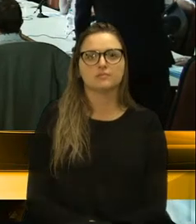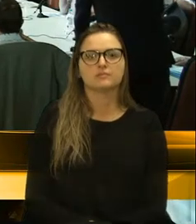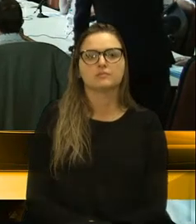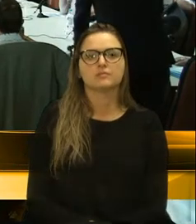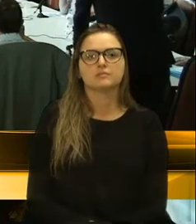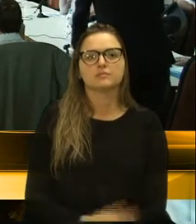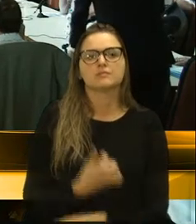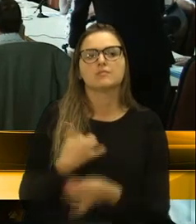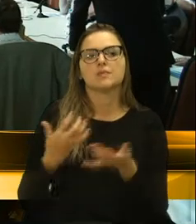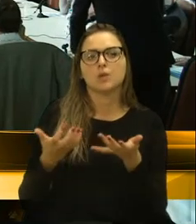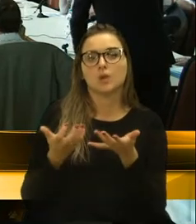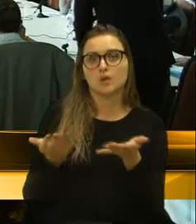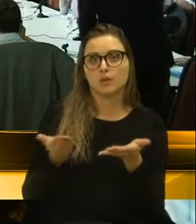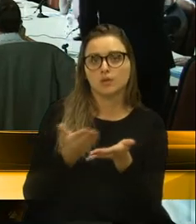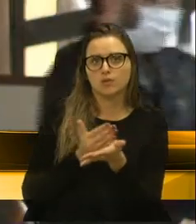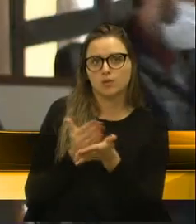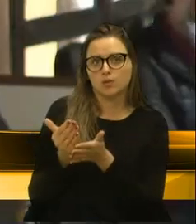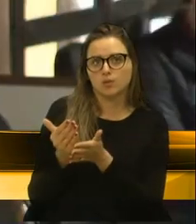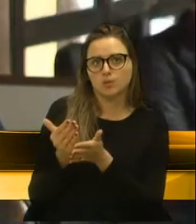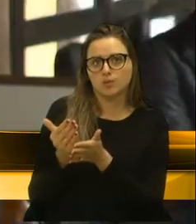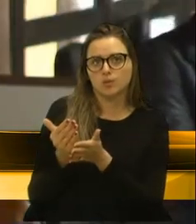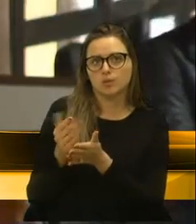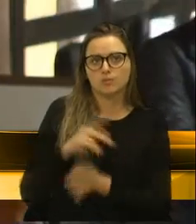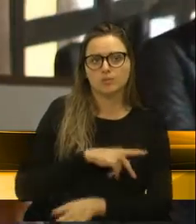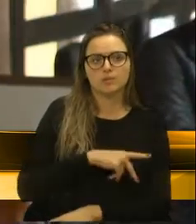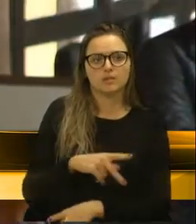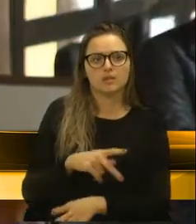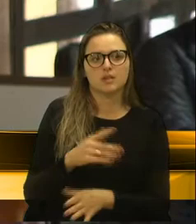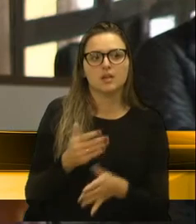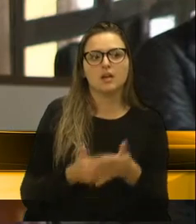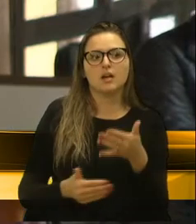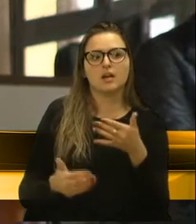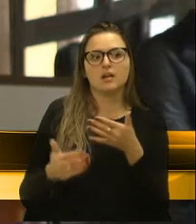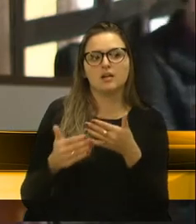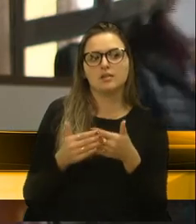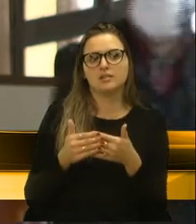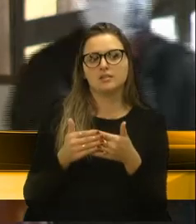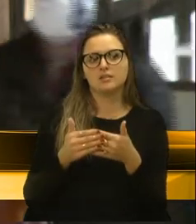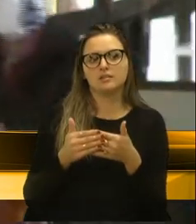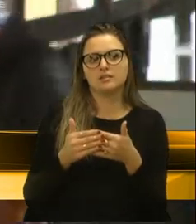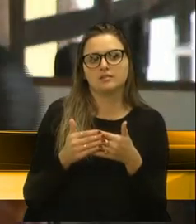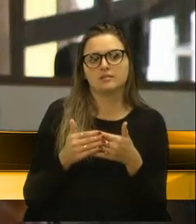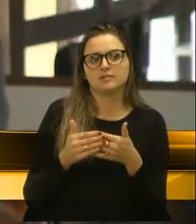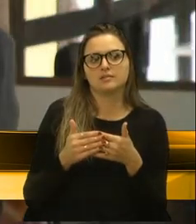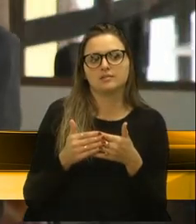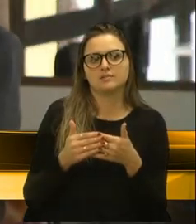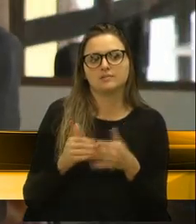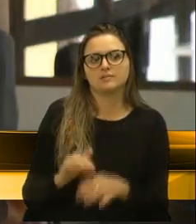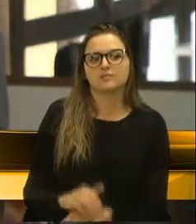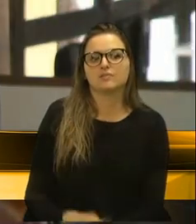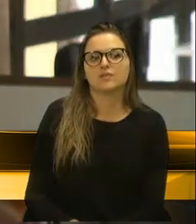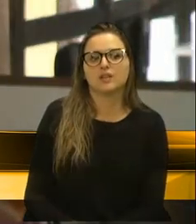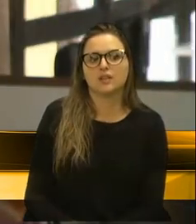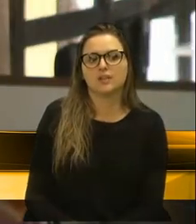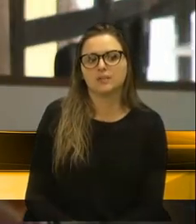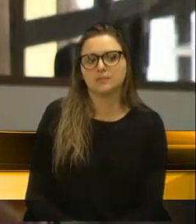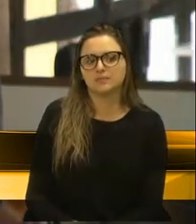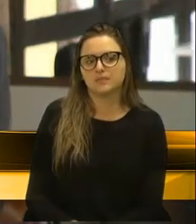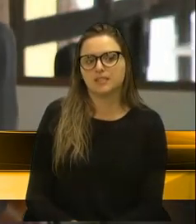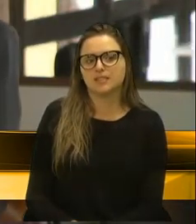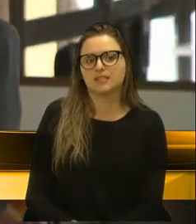Quero, inicialmente, senhor presidente, nobres pares, me manifestar aqui, repercutir,